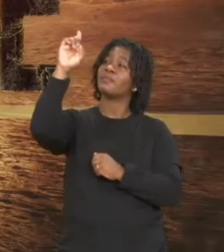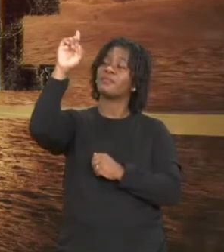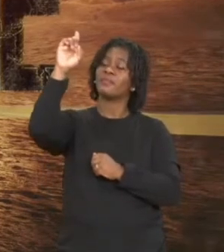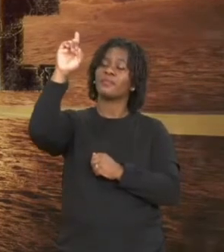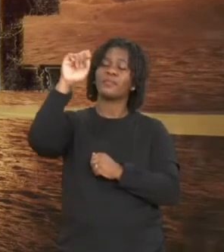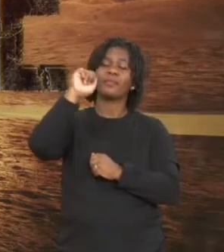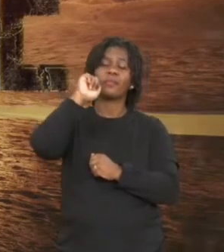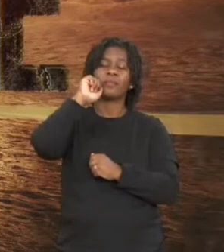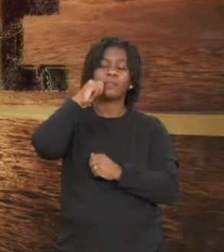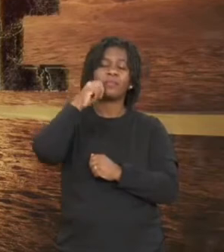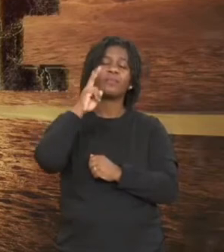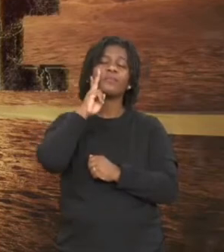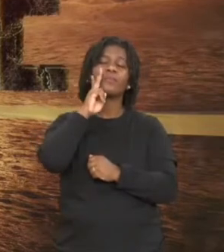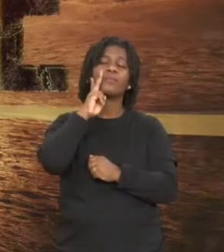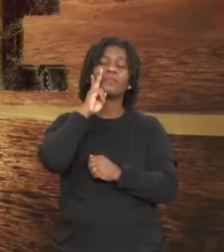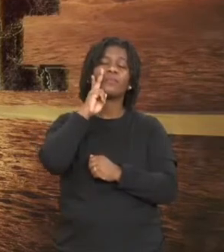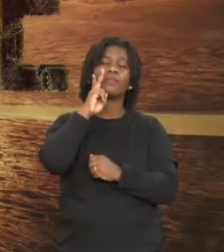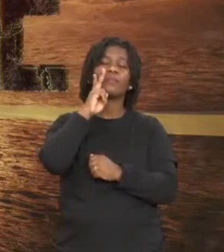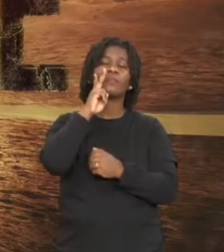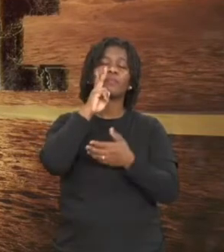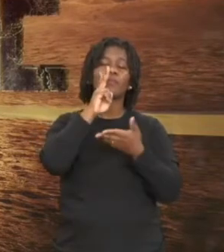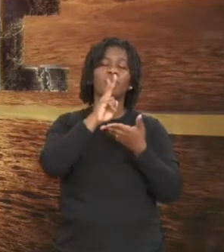Levante a ceia.